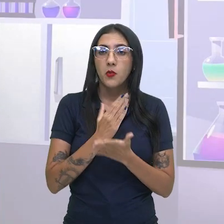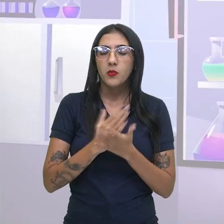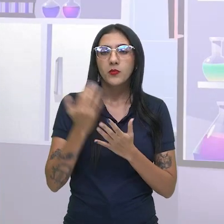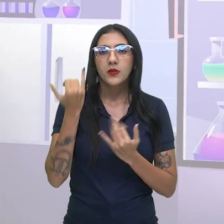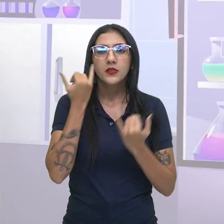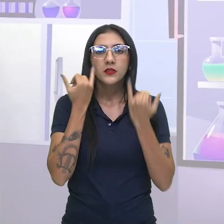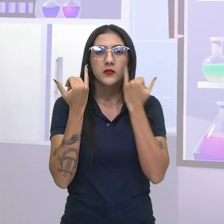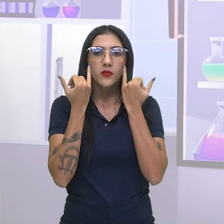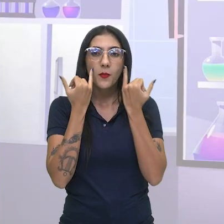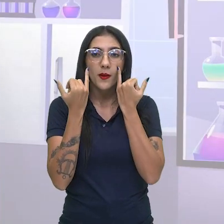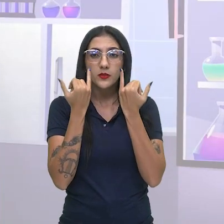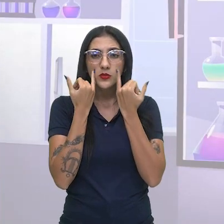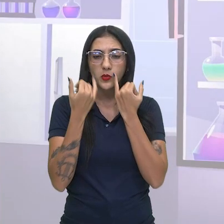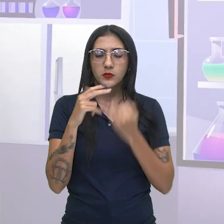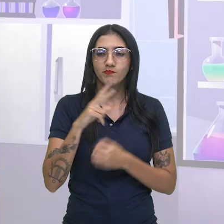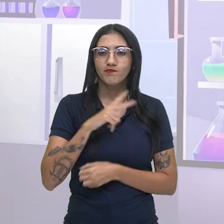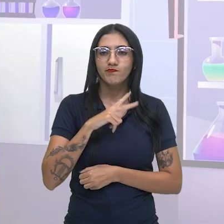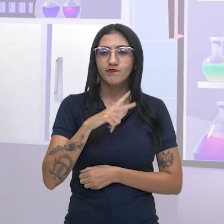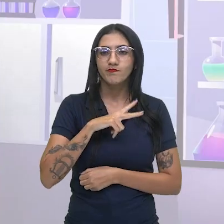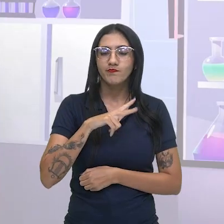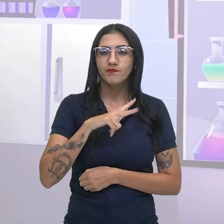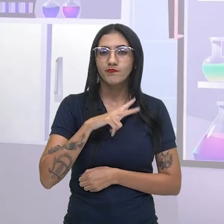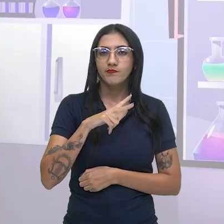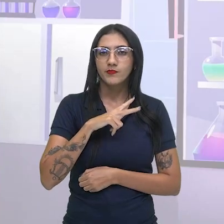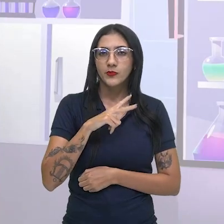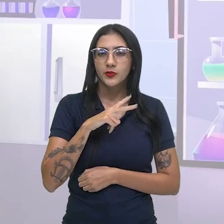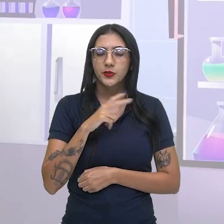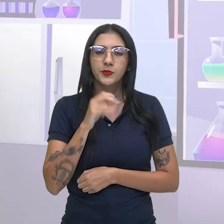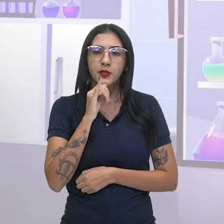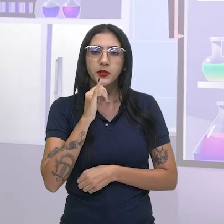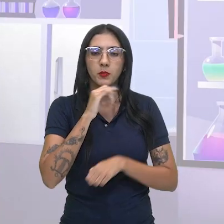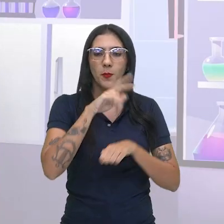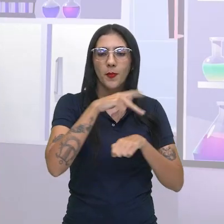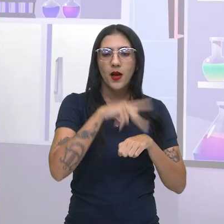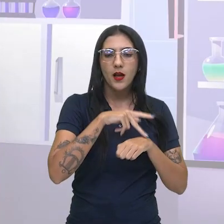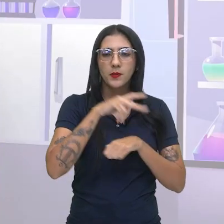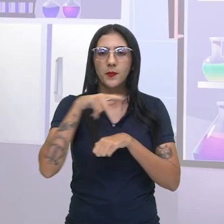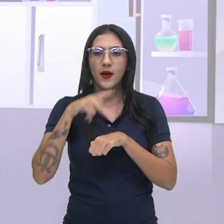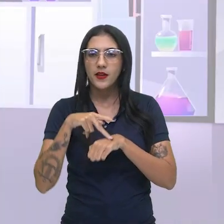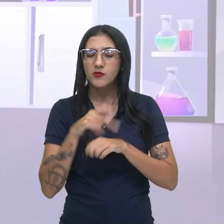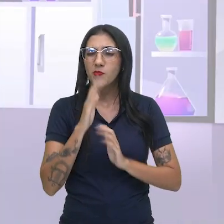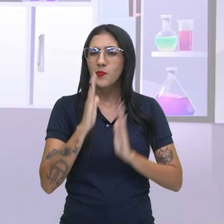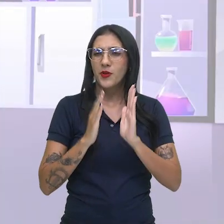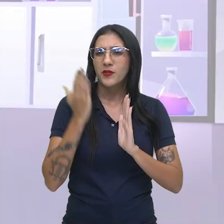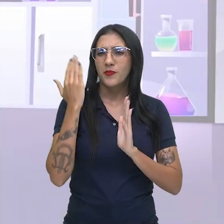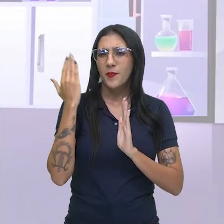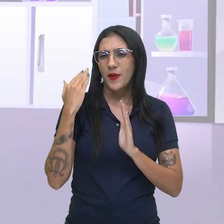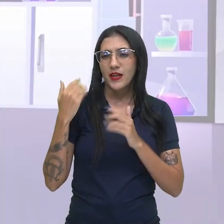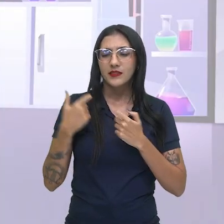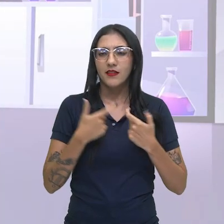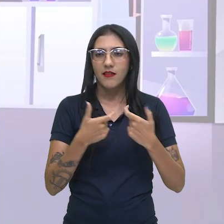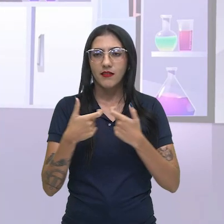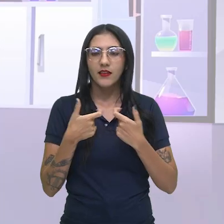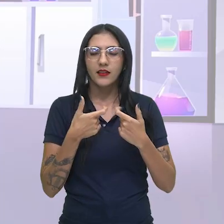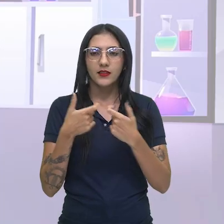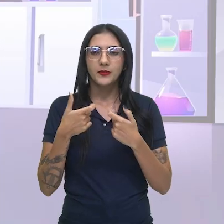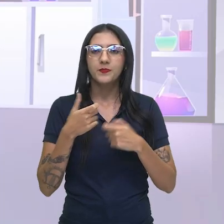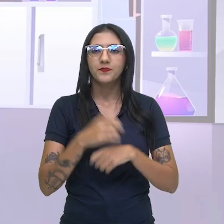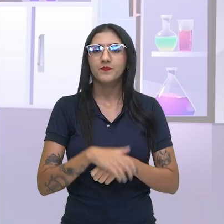informação confidencial entre países na guerra. E um grupo